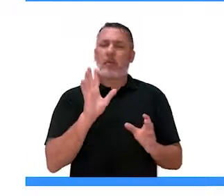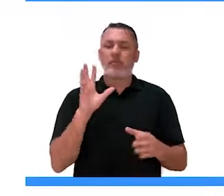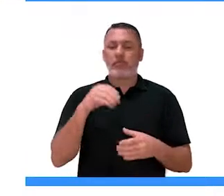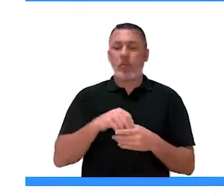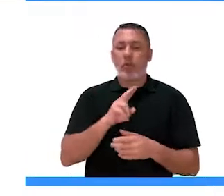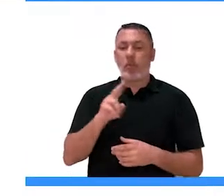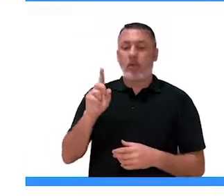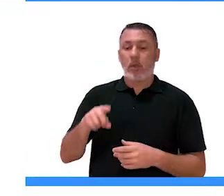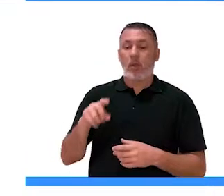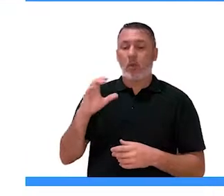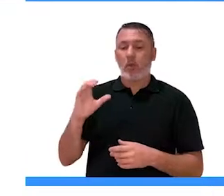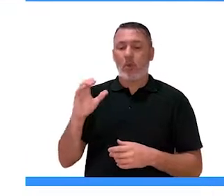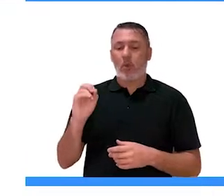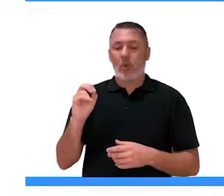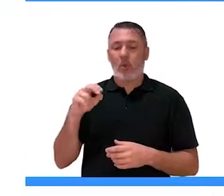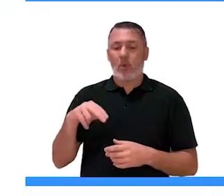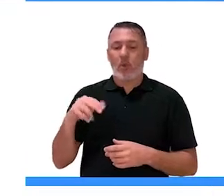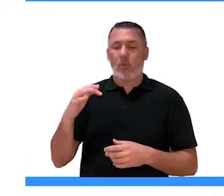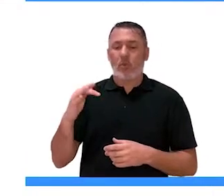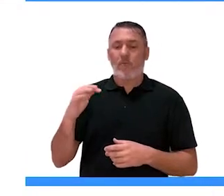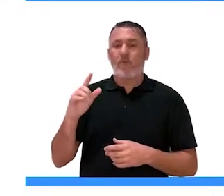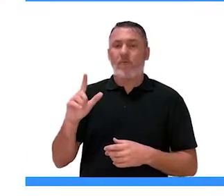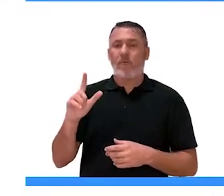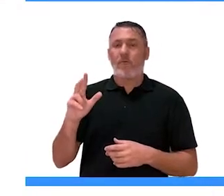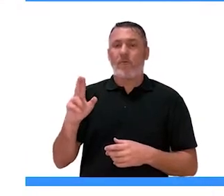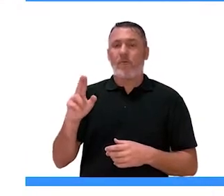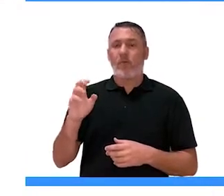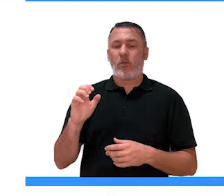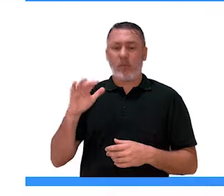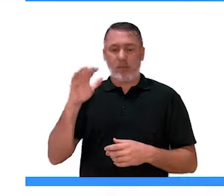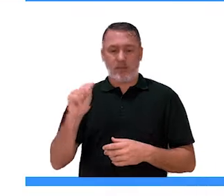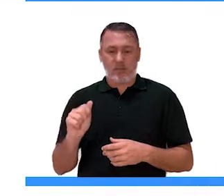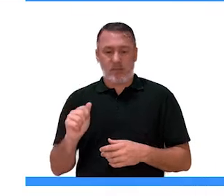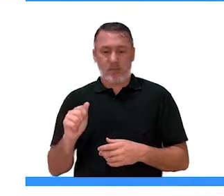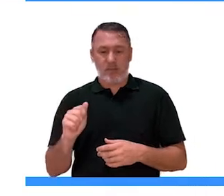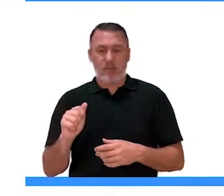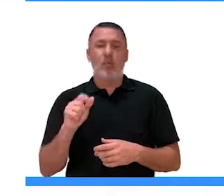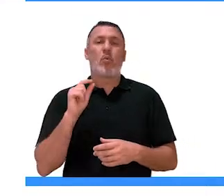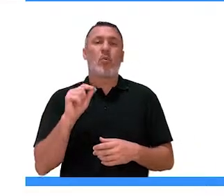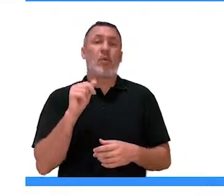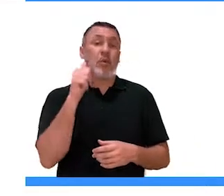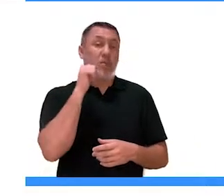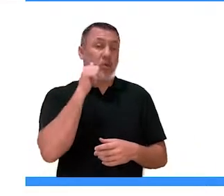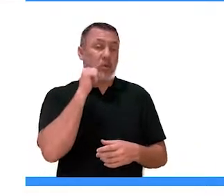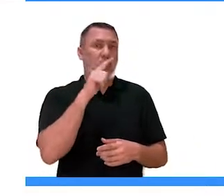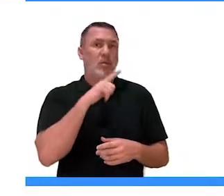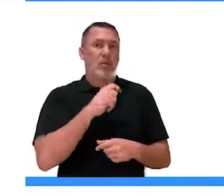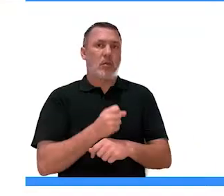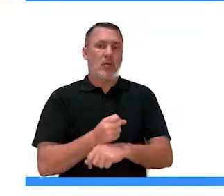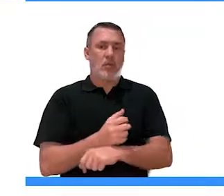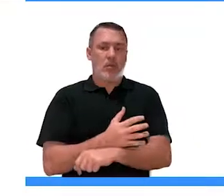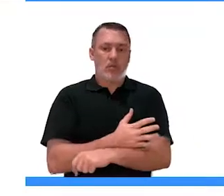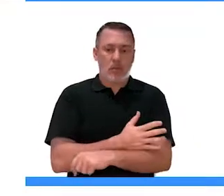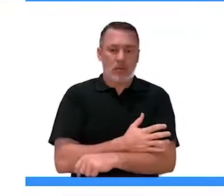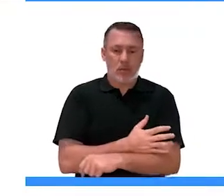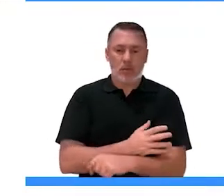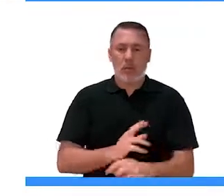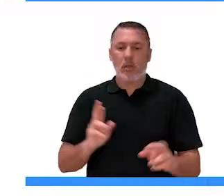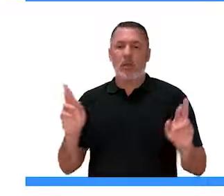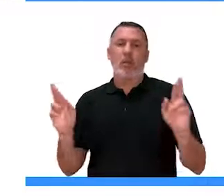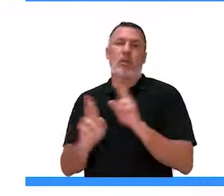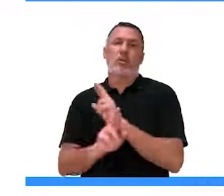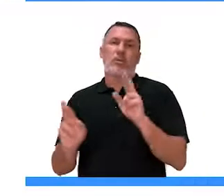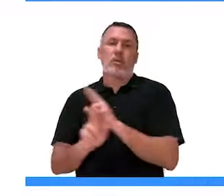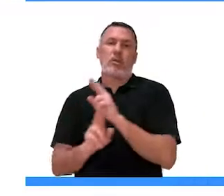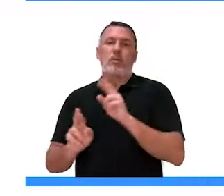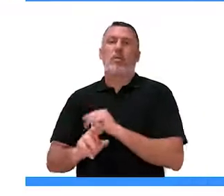correta, confluência entre o estado emocional da personagem e a configuração da paisagem. Ou seja, eu tenho uma